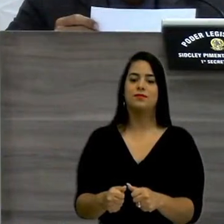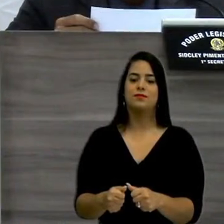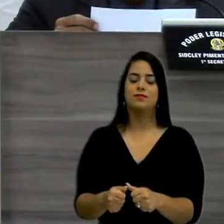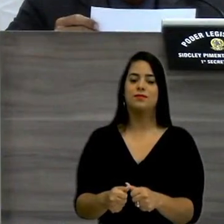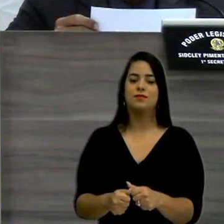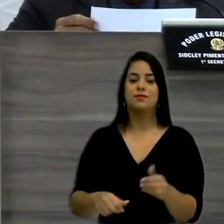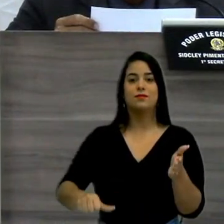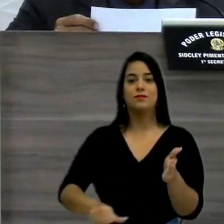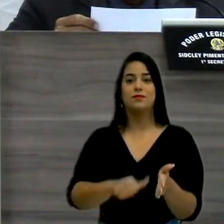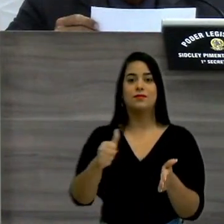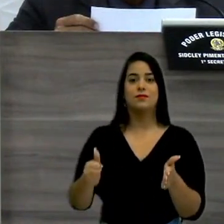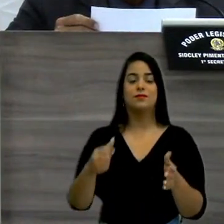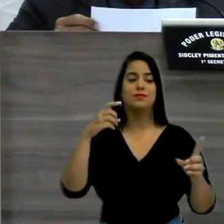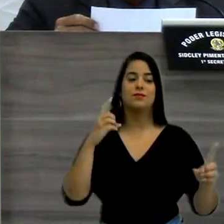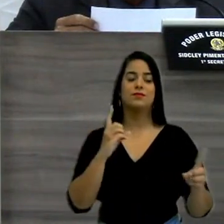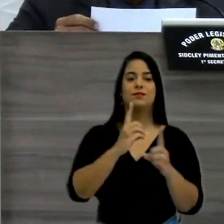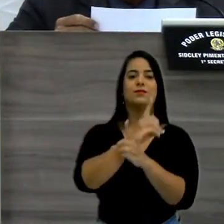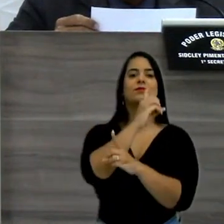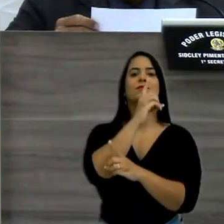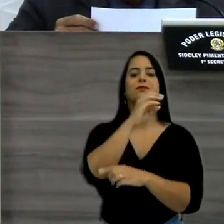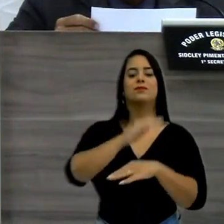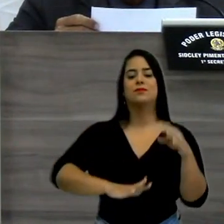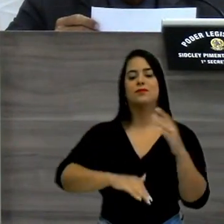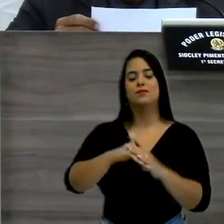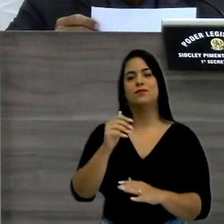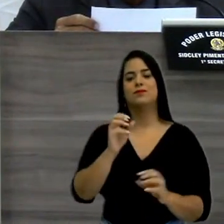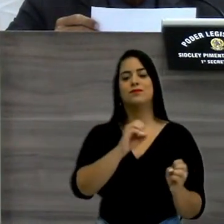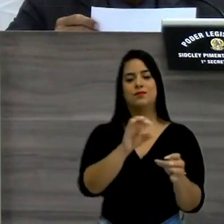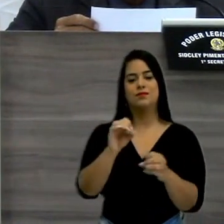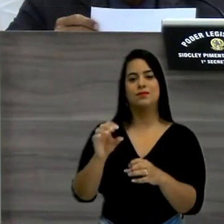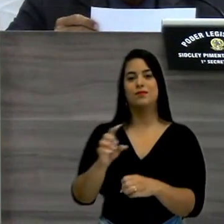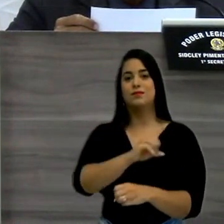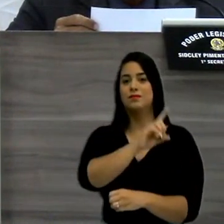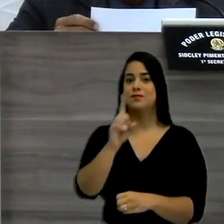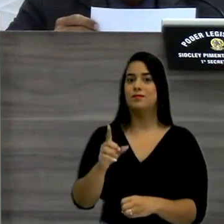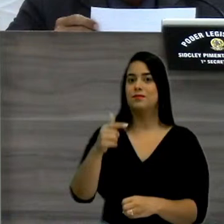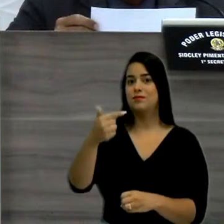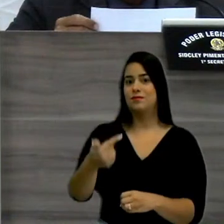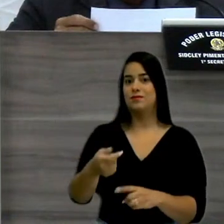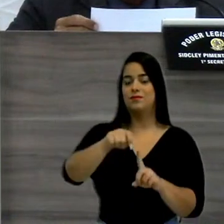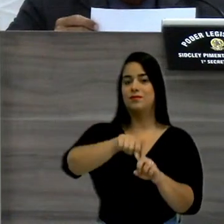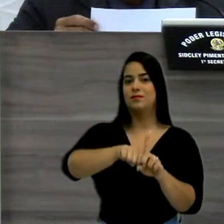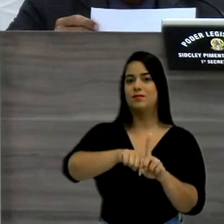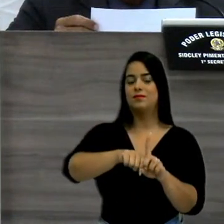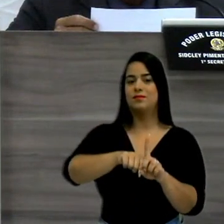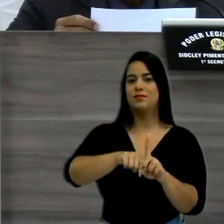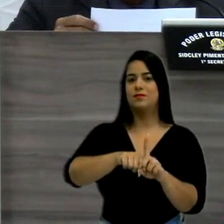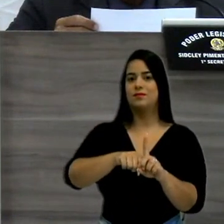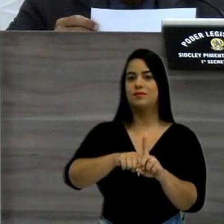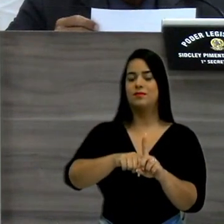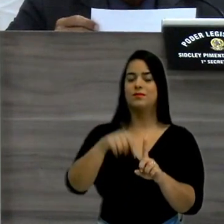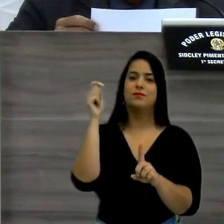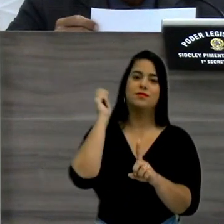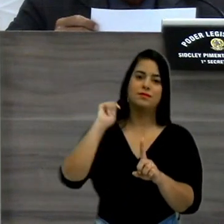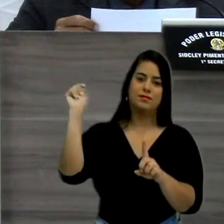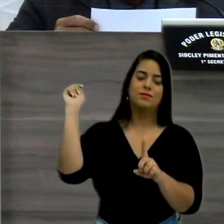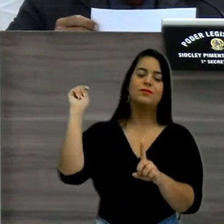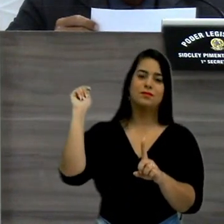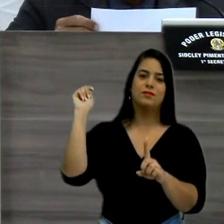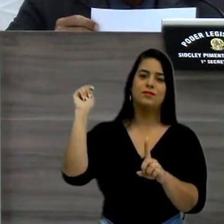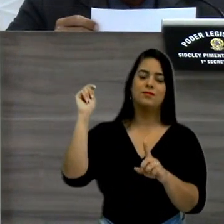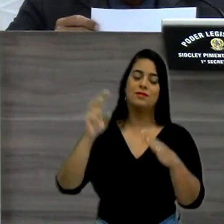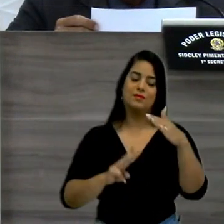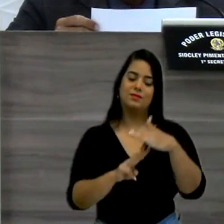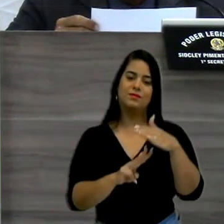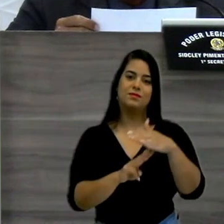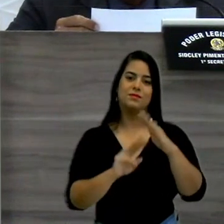o primeiro grande encontro dos profissionais da educação a ser realizado no dia 2 de abril de 2024, a partir das 8 horas, na quadra